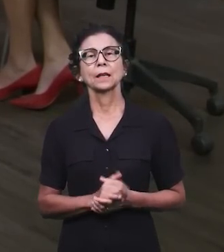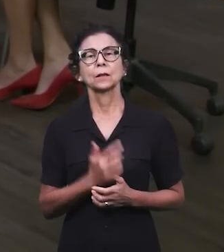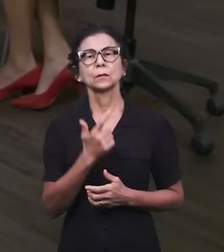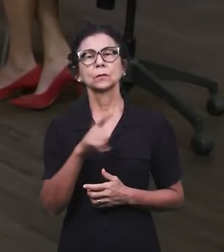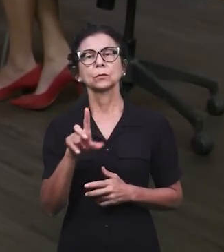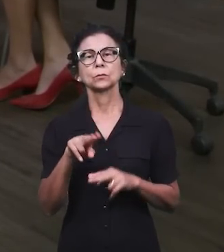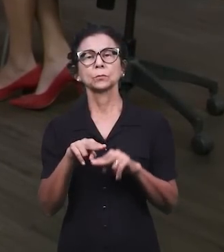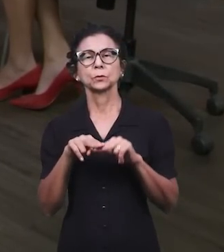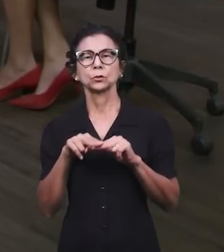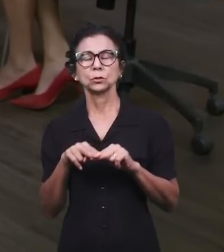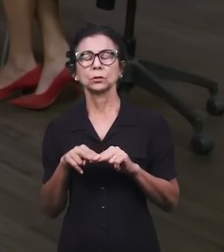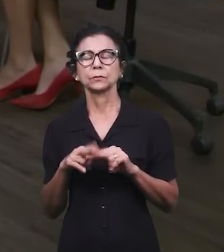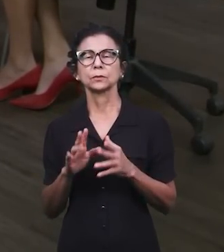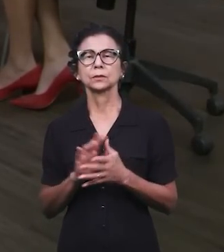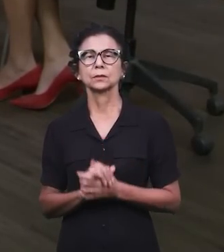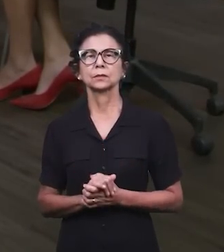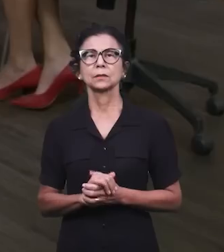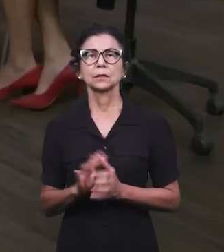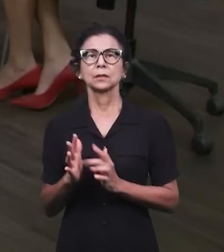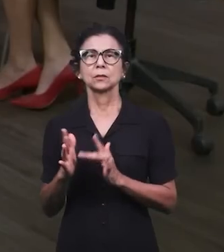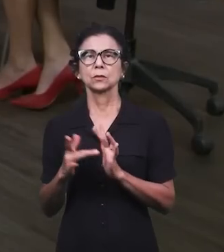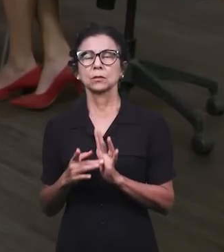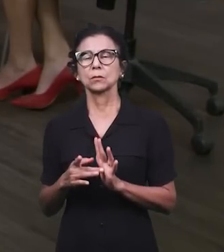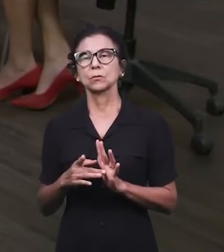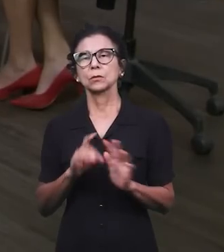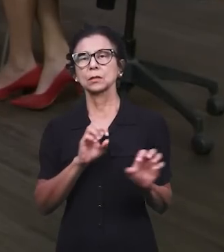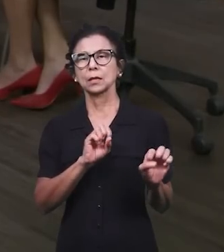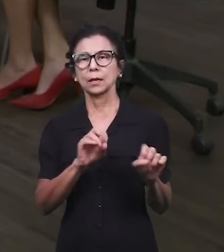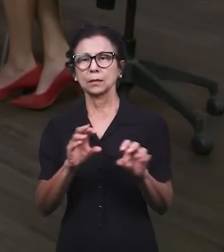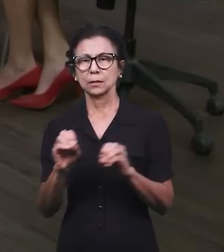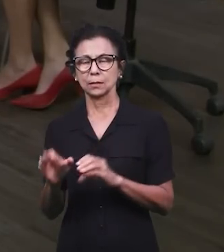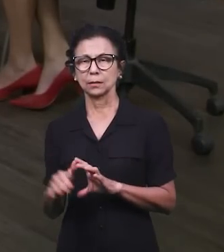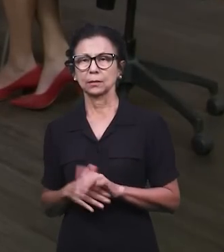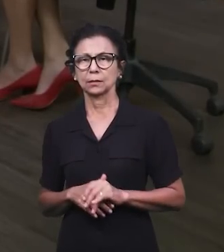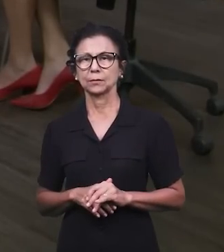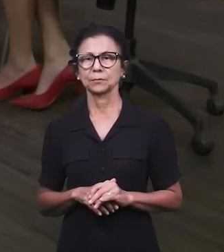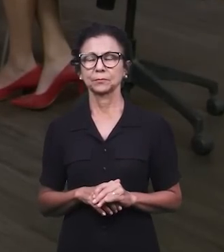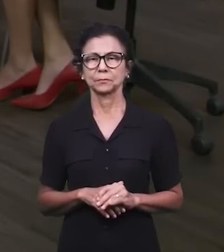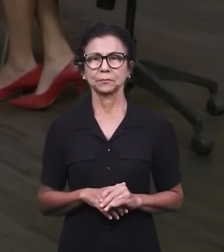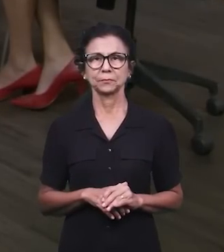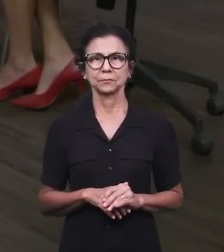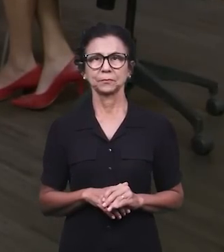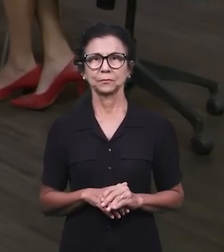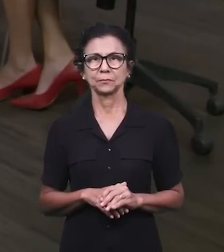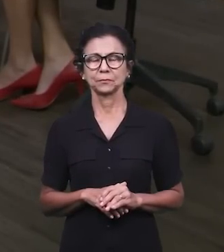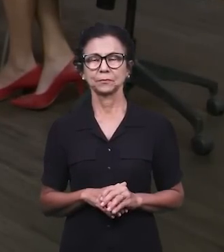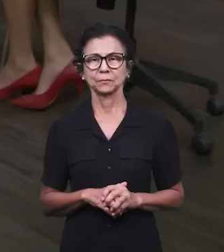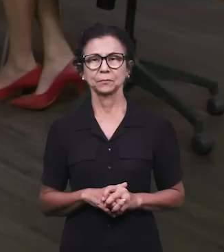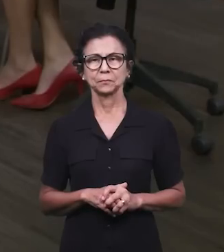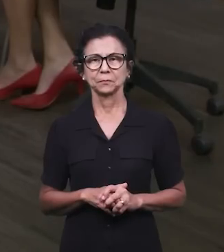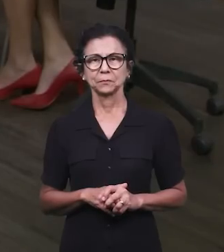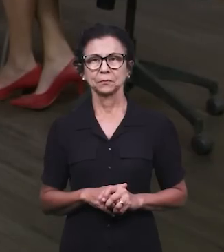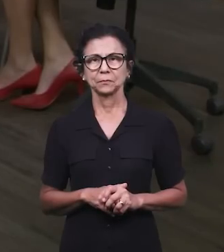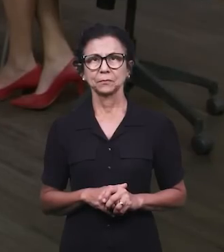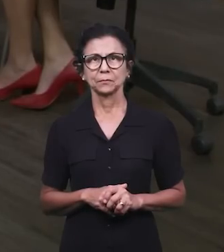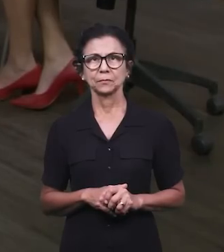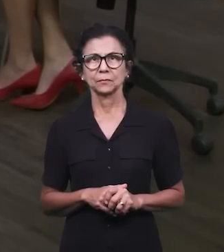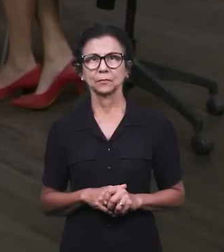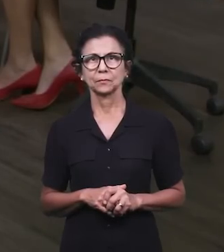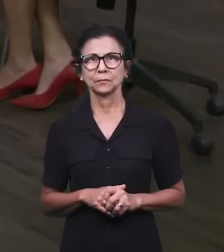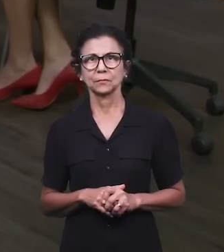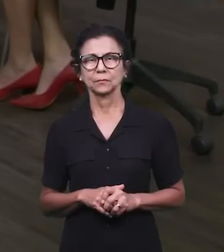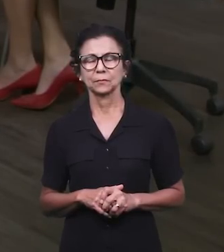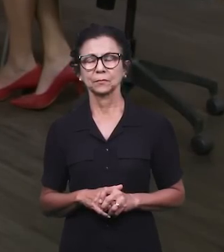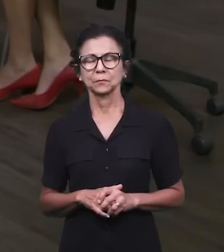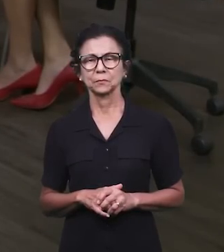que Jesus fala que se deve jejuar, que é muito interessante para o jovem. O outro motivo que ele fala, quando você rasga